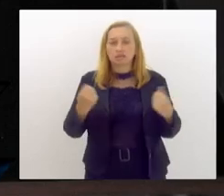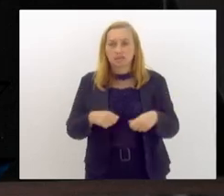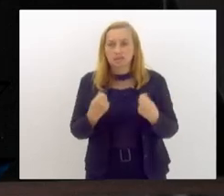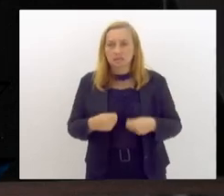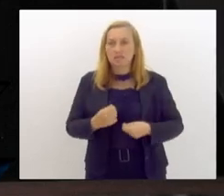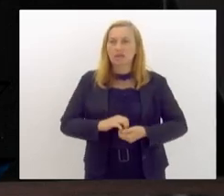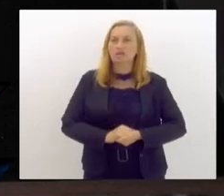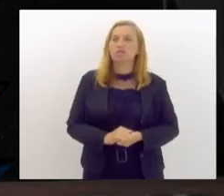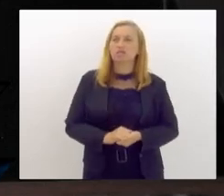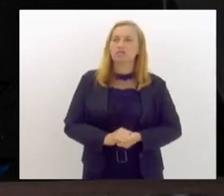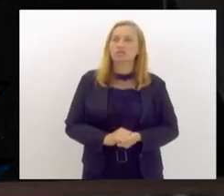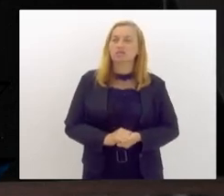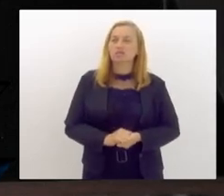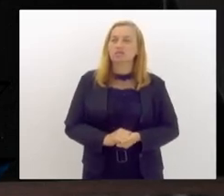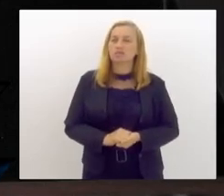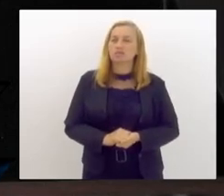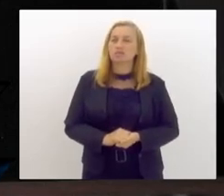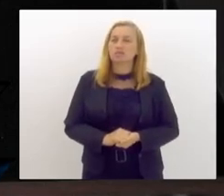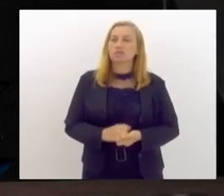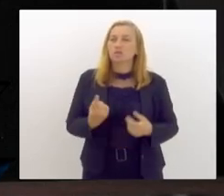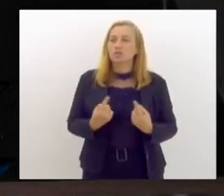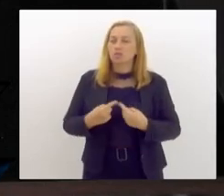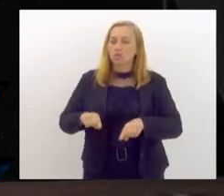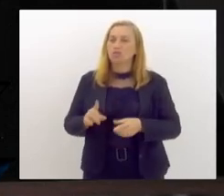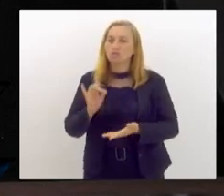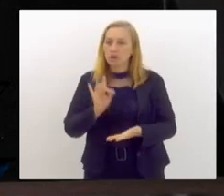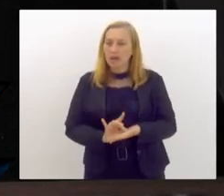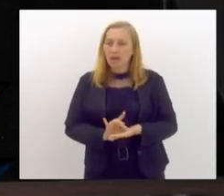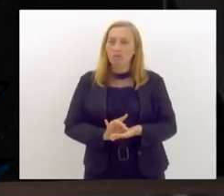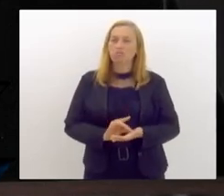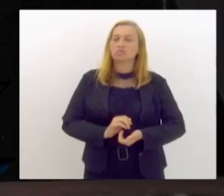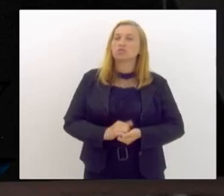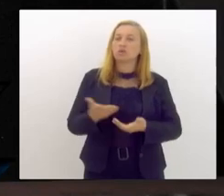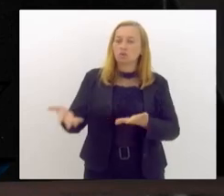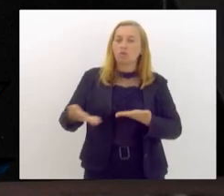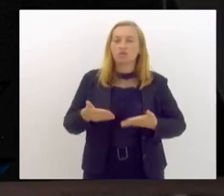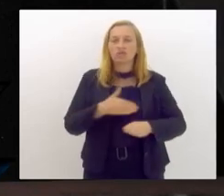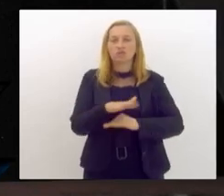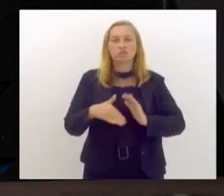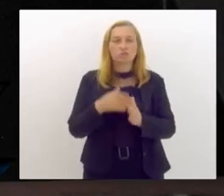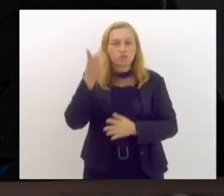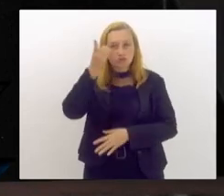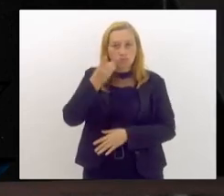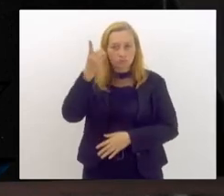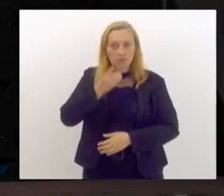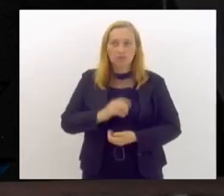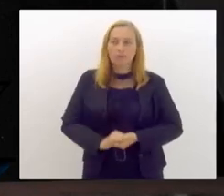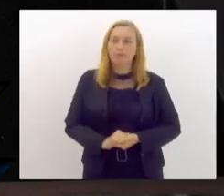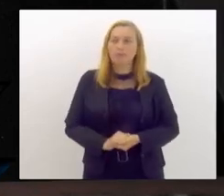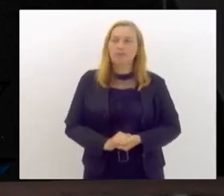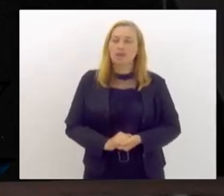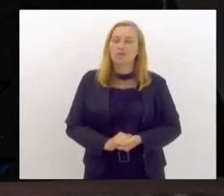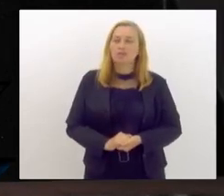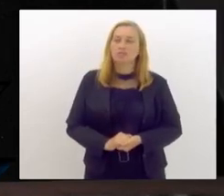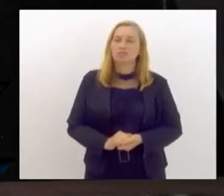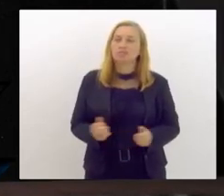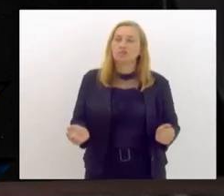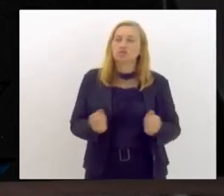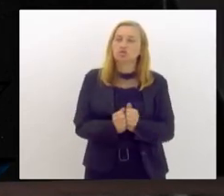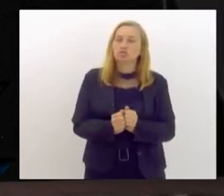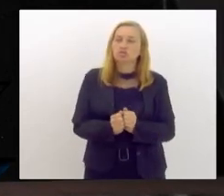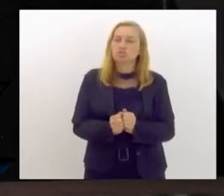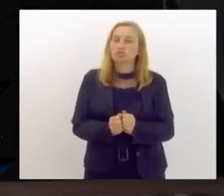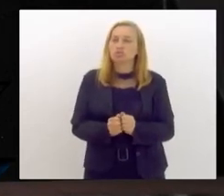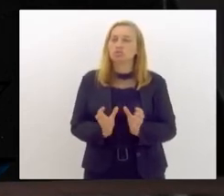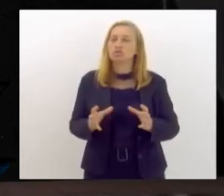necessidades que existem de combate real e efetivo. E convido a todos os parlamentares a participação nessa